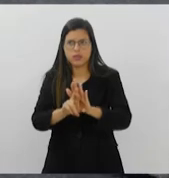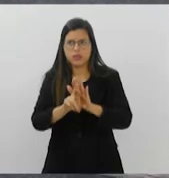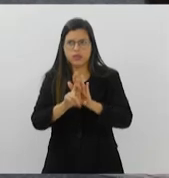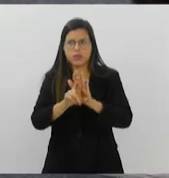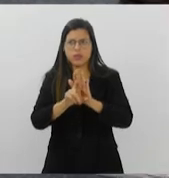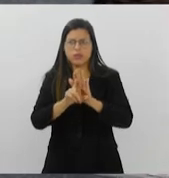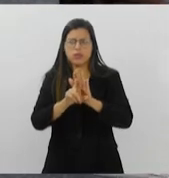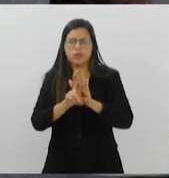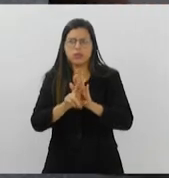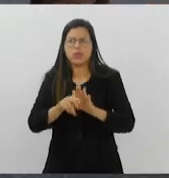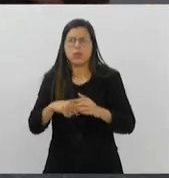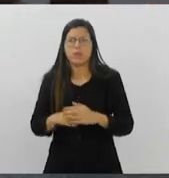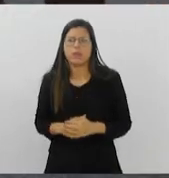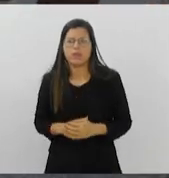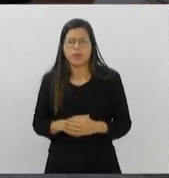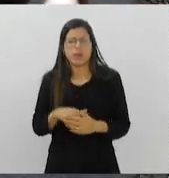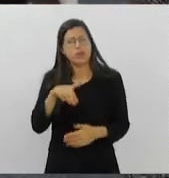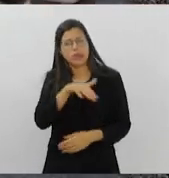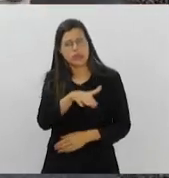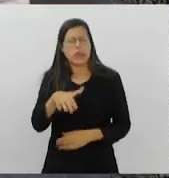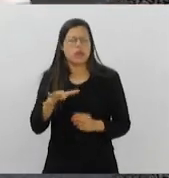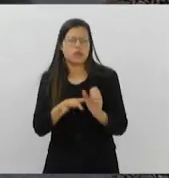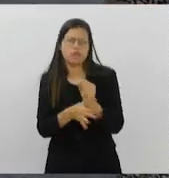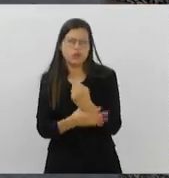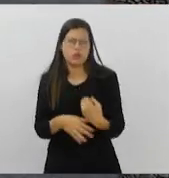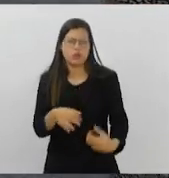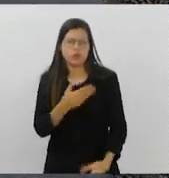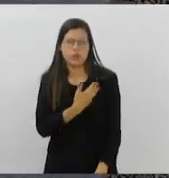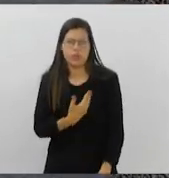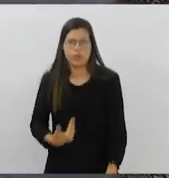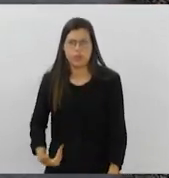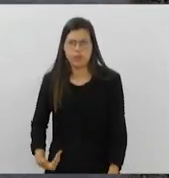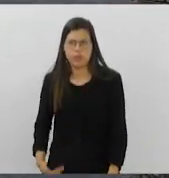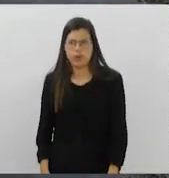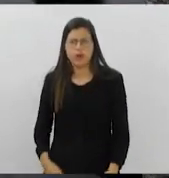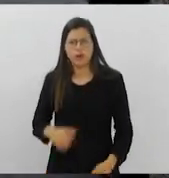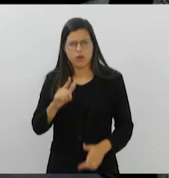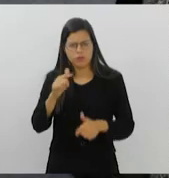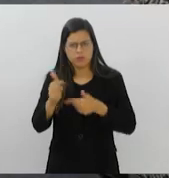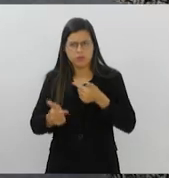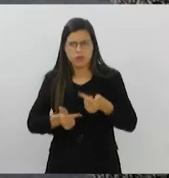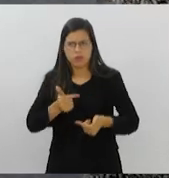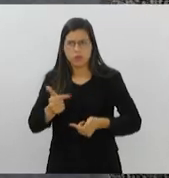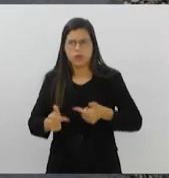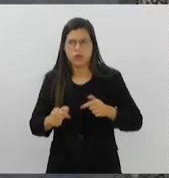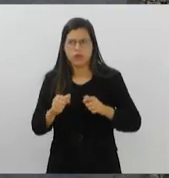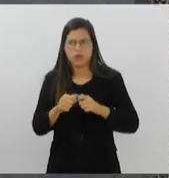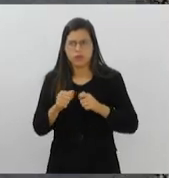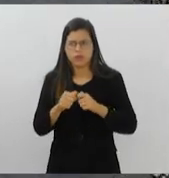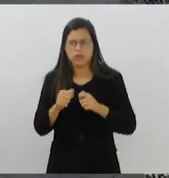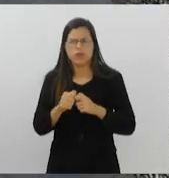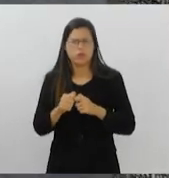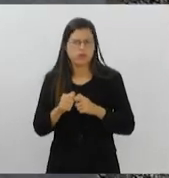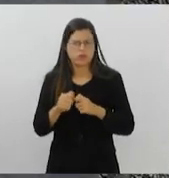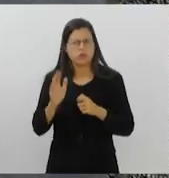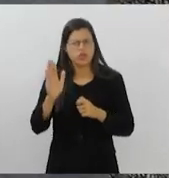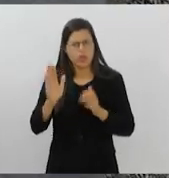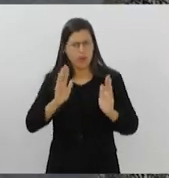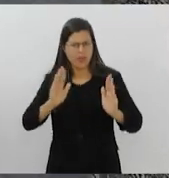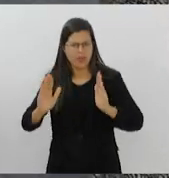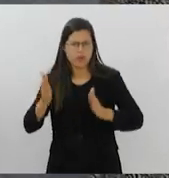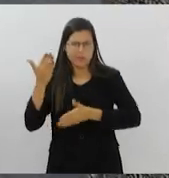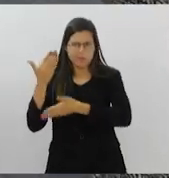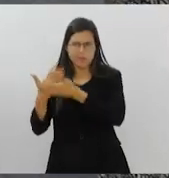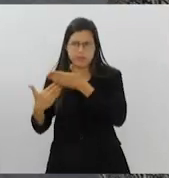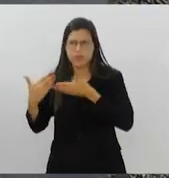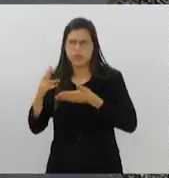caso especial, a categoria da segurança pública. Então é um trabalho que a gente já vem fazendo desde a legislatura anterior. Eu estou vendo aqui